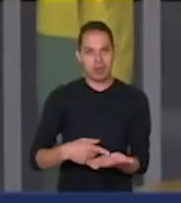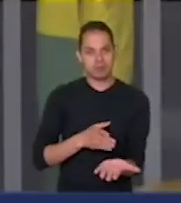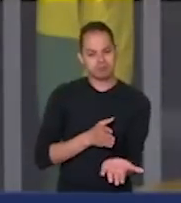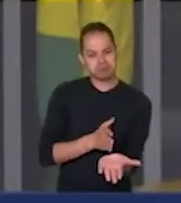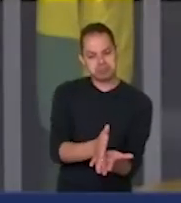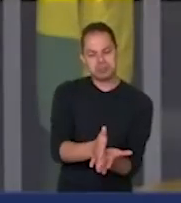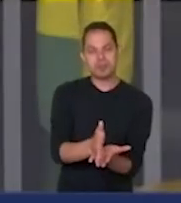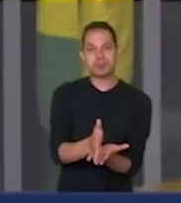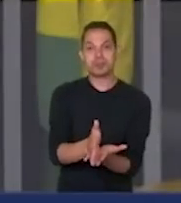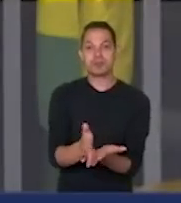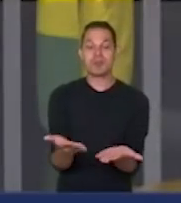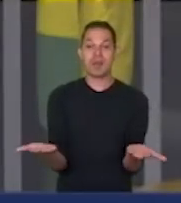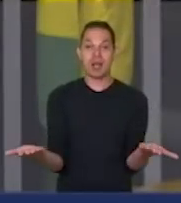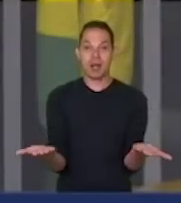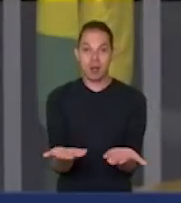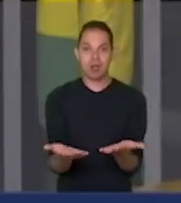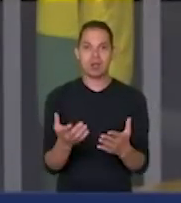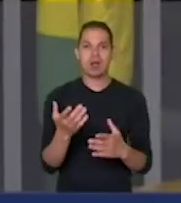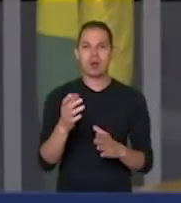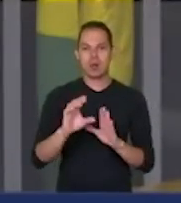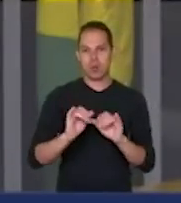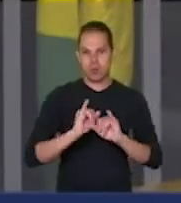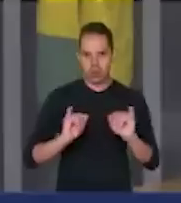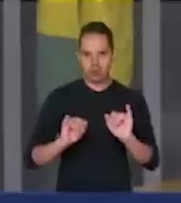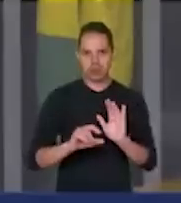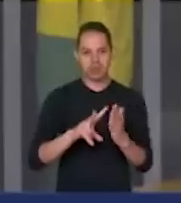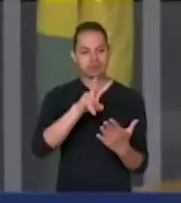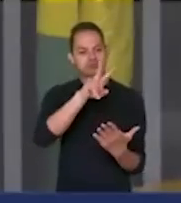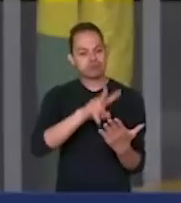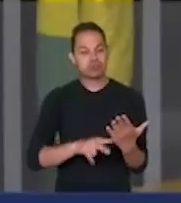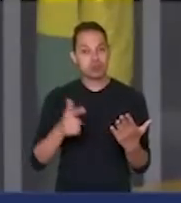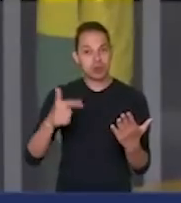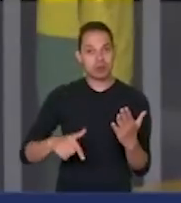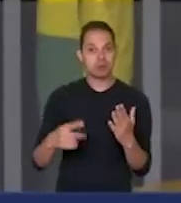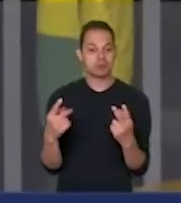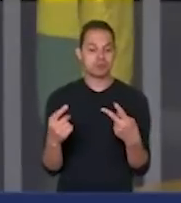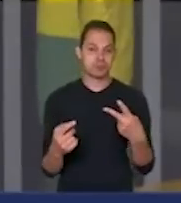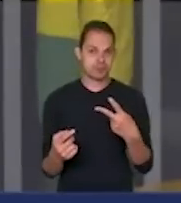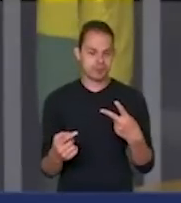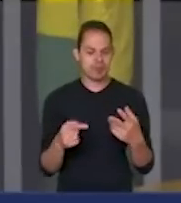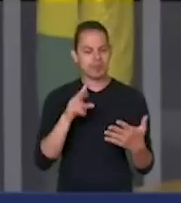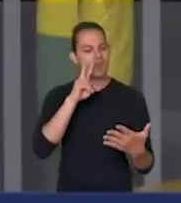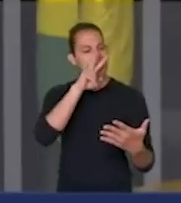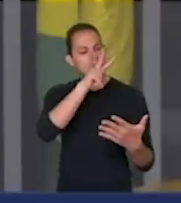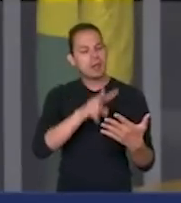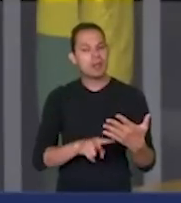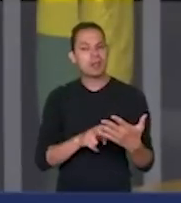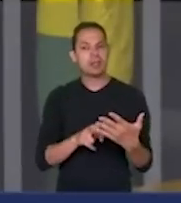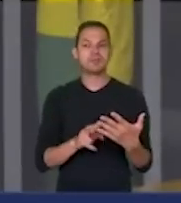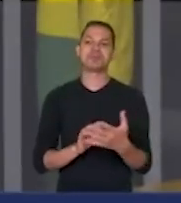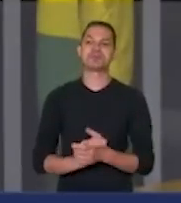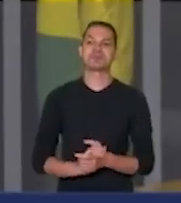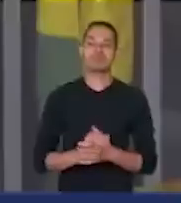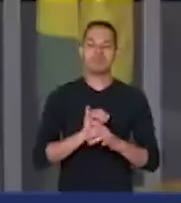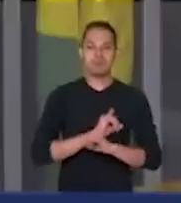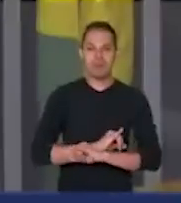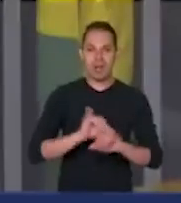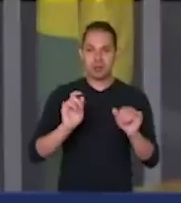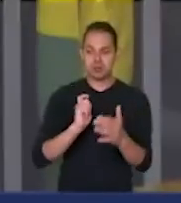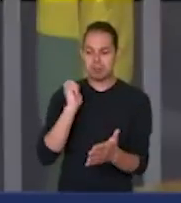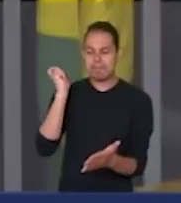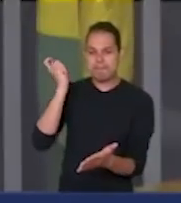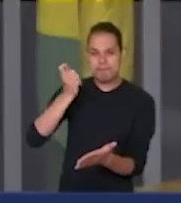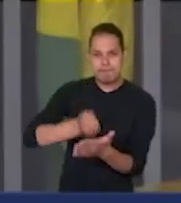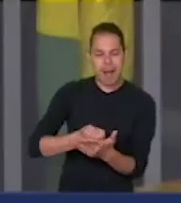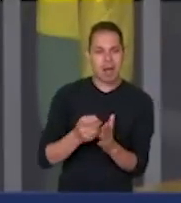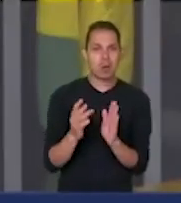aqui ao comunicado. Segundo ponto, que interrompa todo anúncio pago de quaisquer